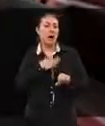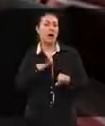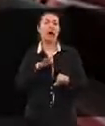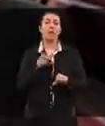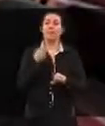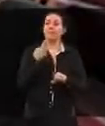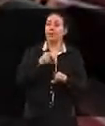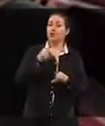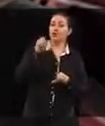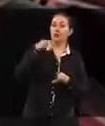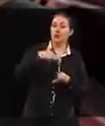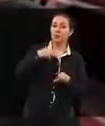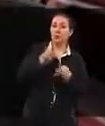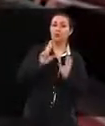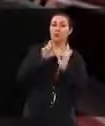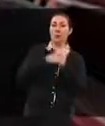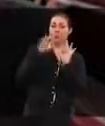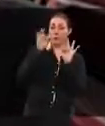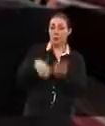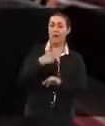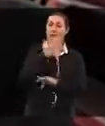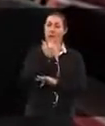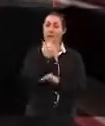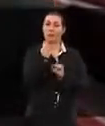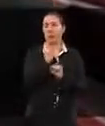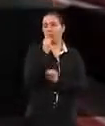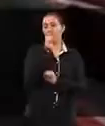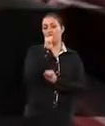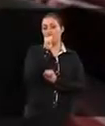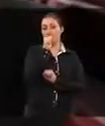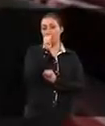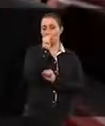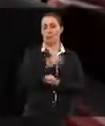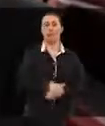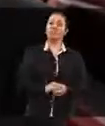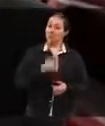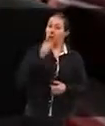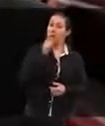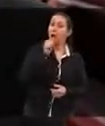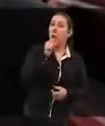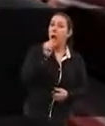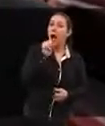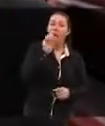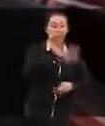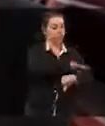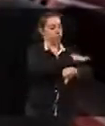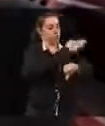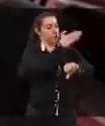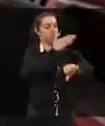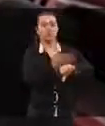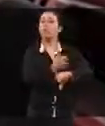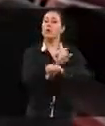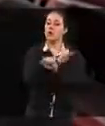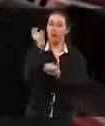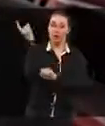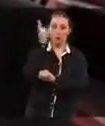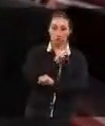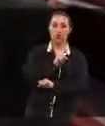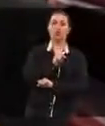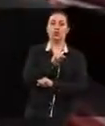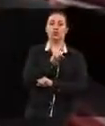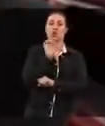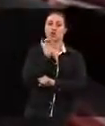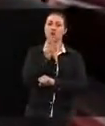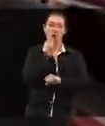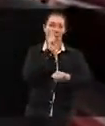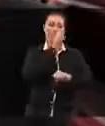torno de uns 20 minutos depois da refeição já pode beber alguma coisa. E ao longo do dia, a hidratação ela não se dá só no momento, né? Ela não se